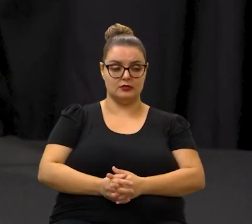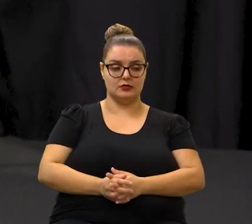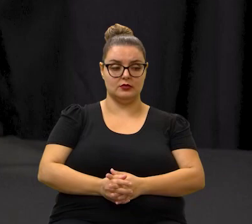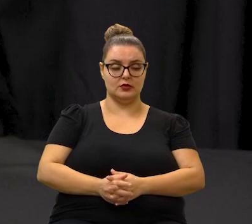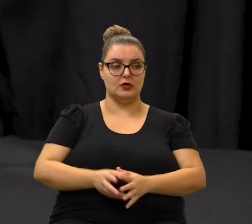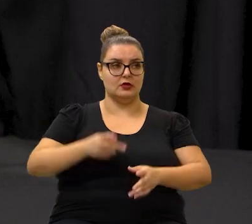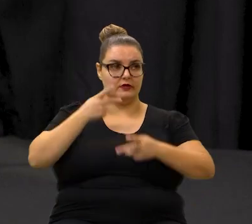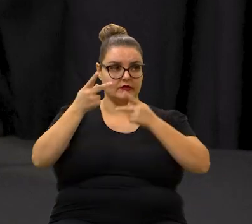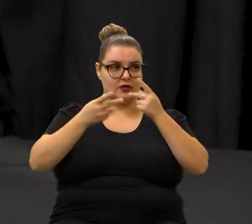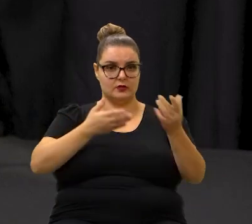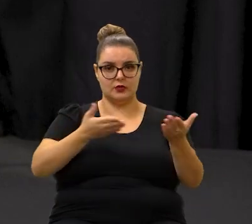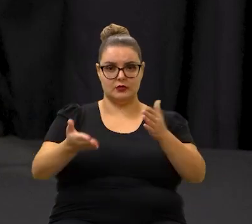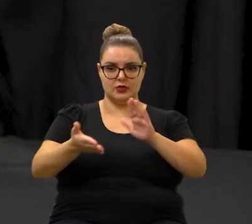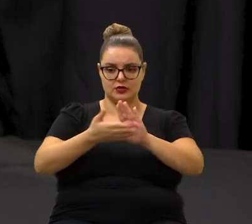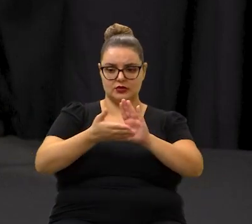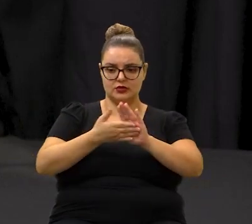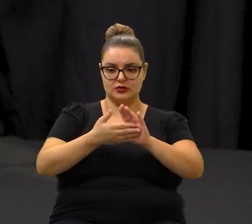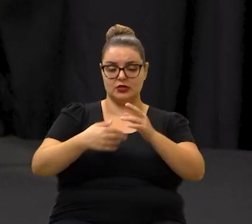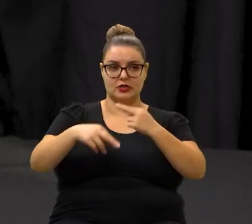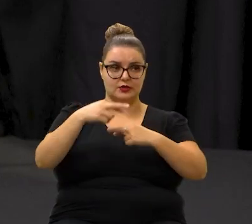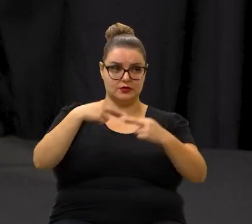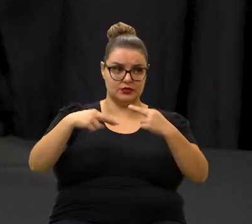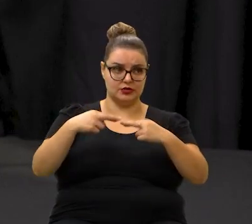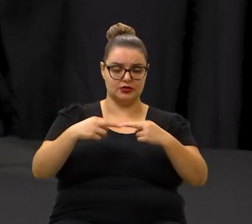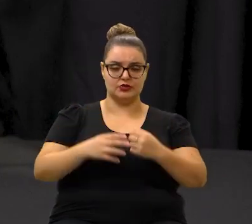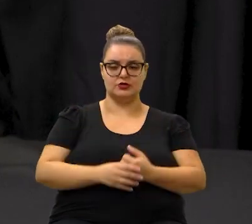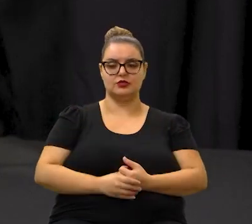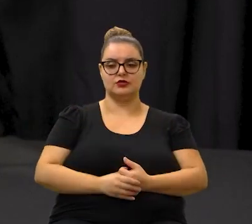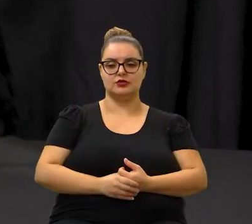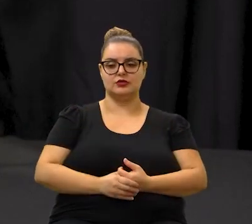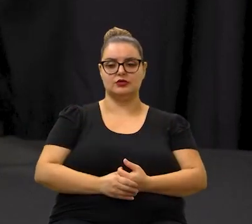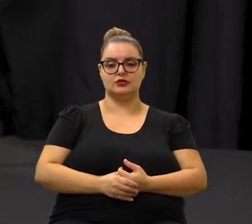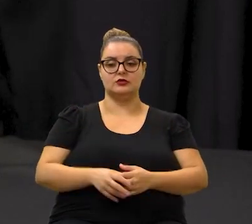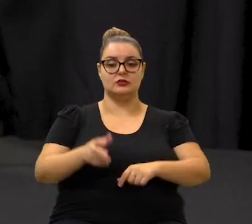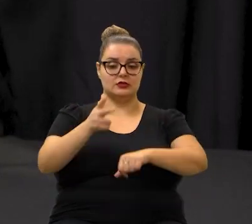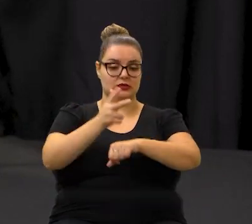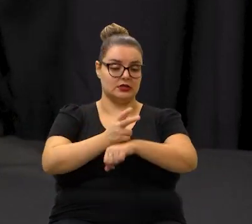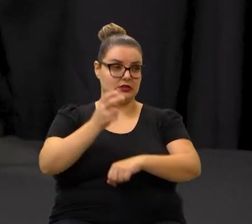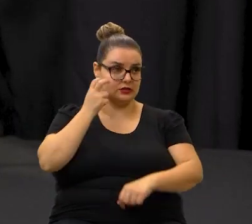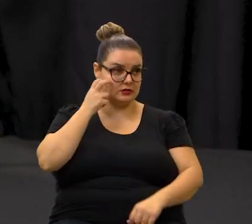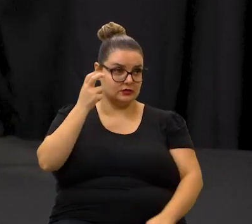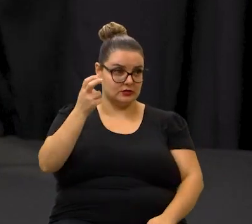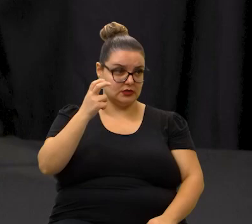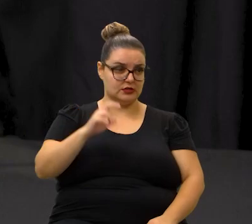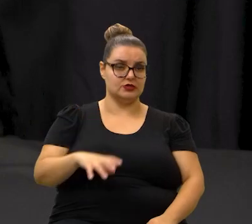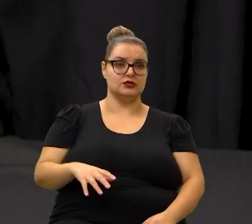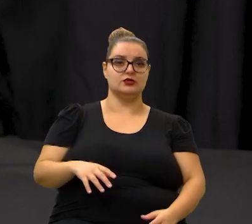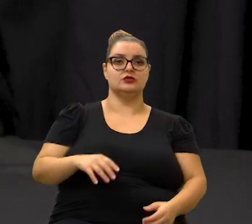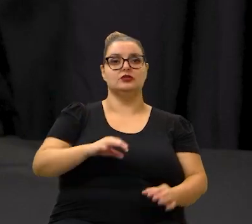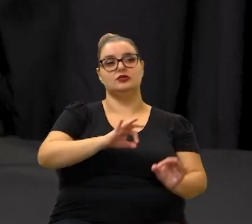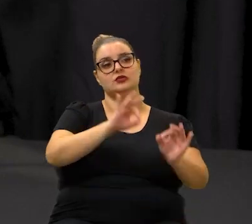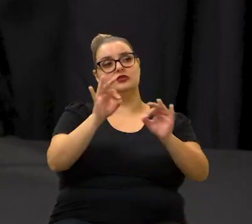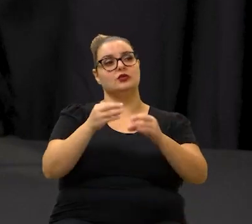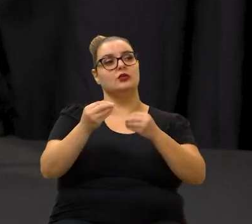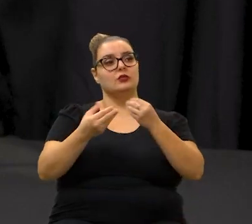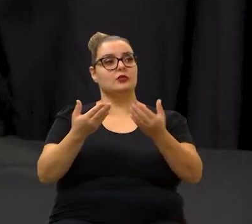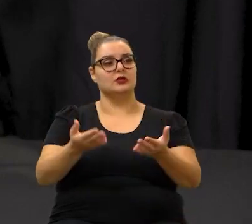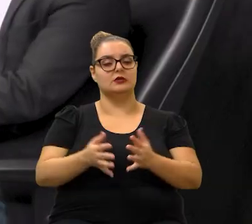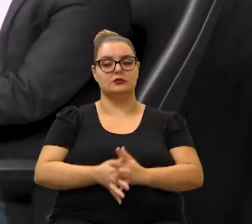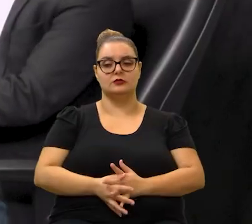falou e apresentou propostas relacionadas à questão das câmeras inteligentes de monitoramento como que tá